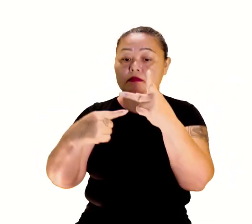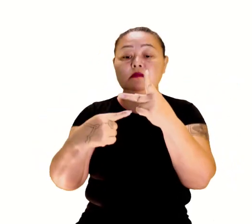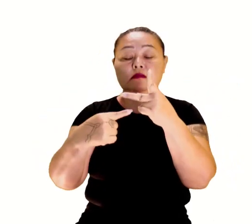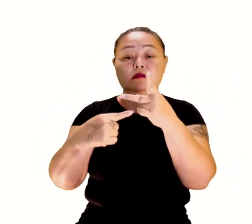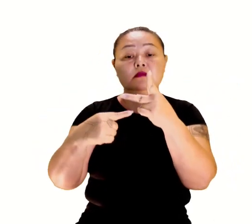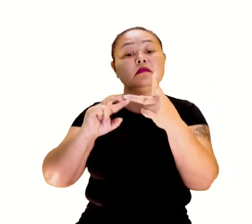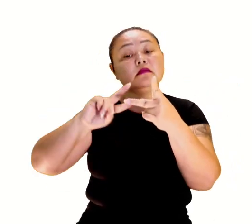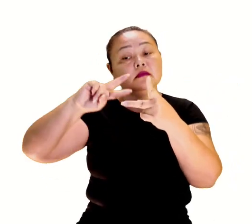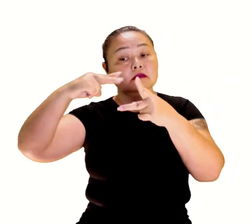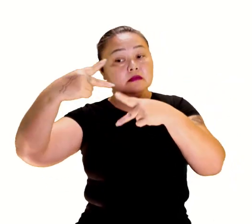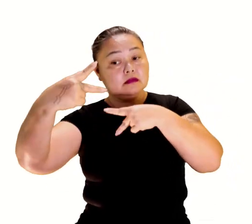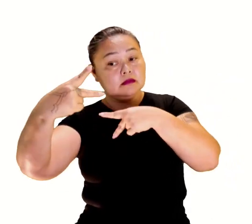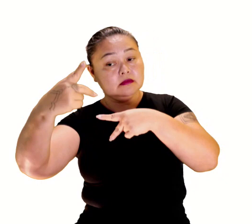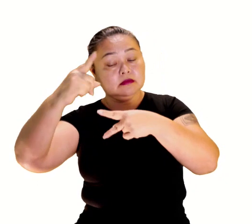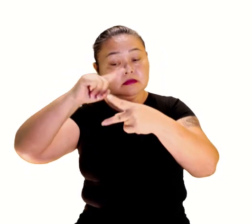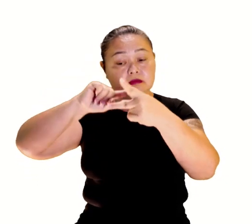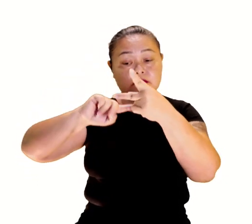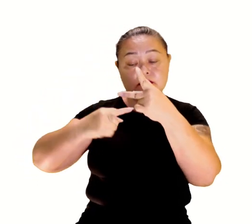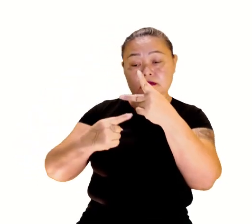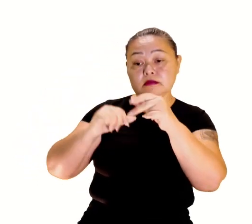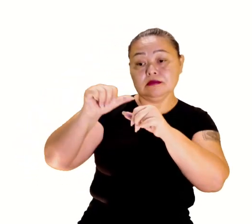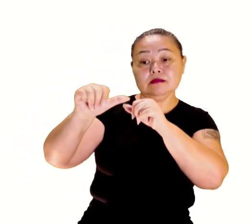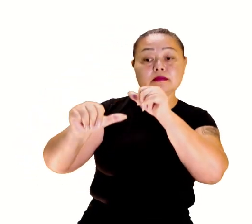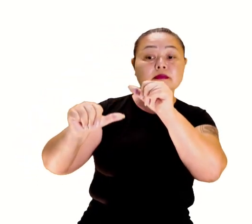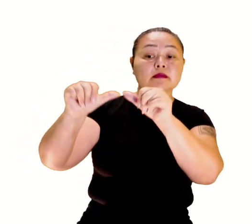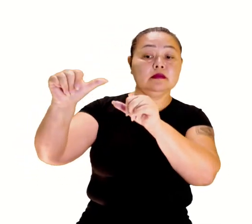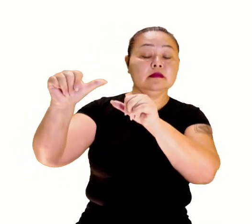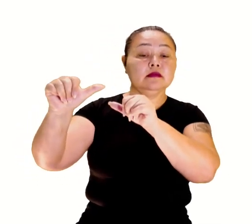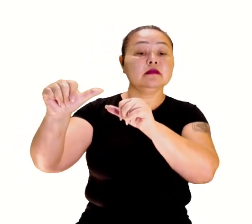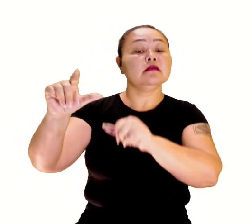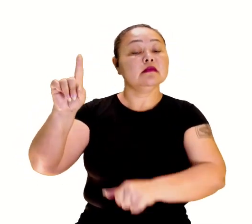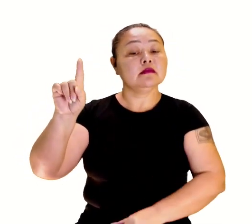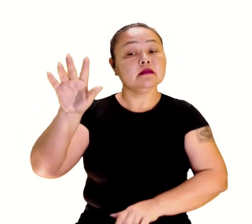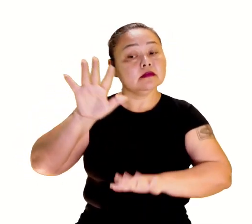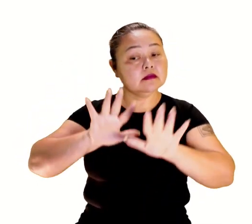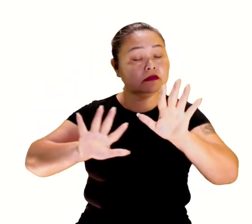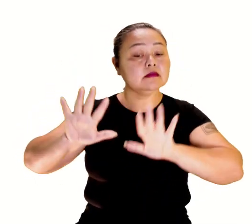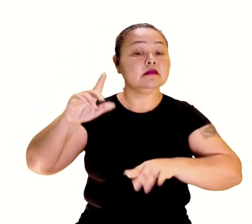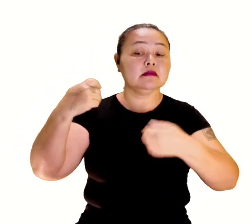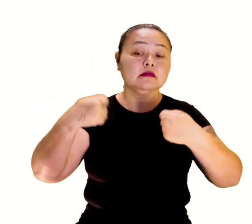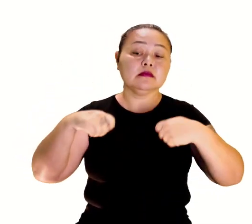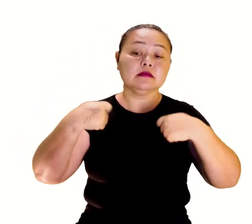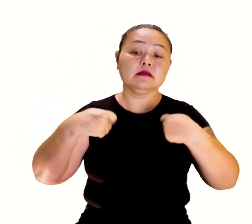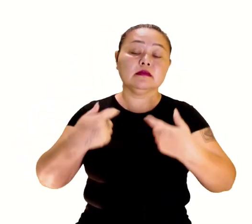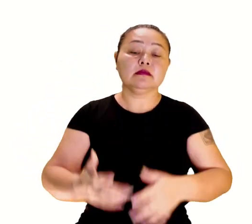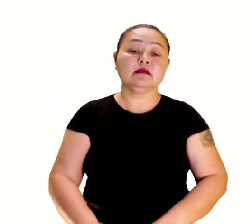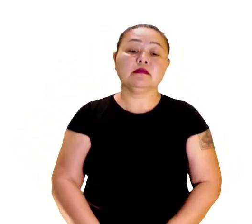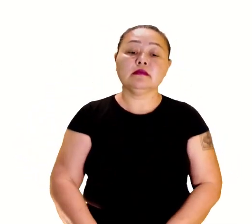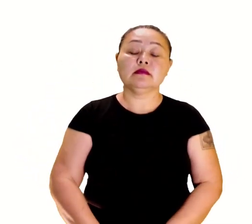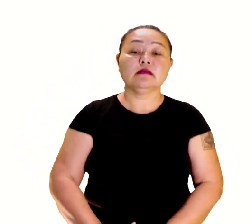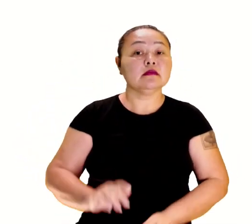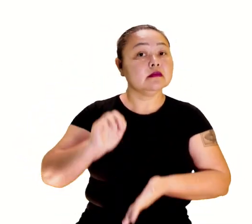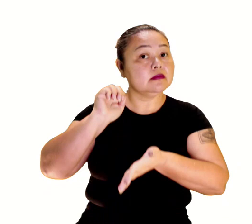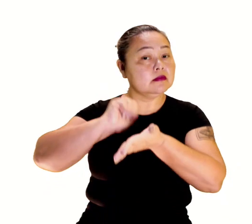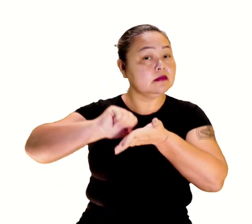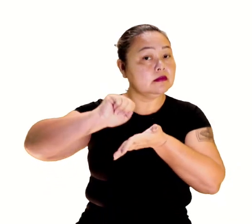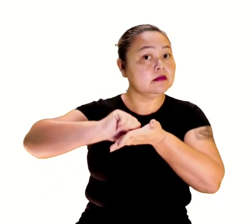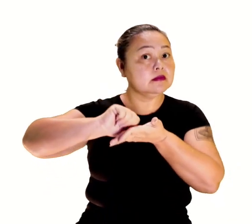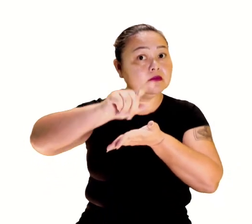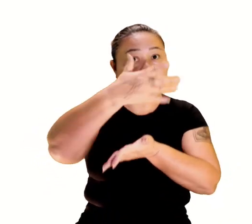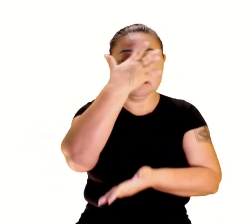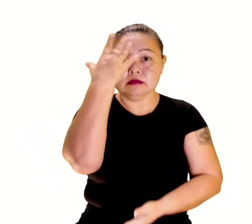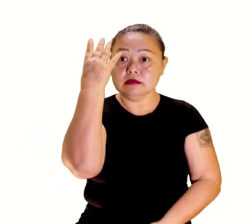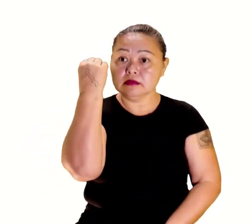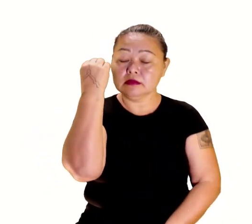Isso, muda o lado da desigualdade, isso mesmo. Tá? Então, esses são os cuidadinhos que precisamos ter. Já anota aí para não